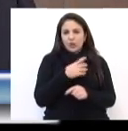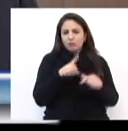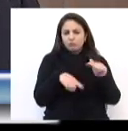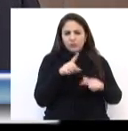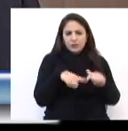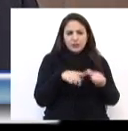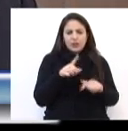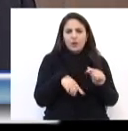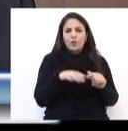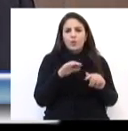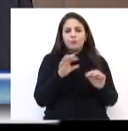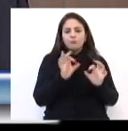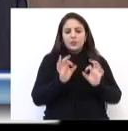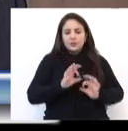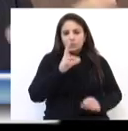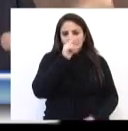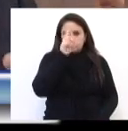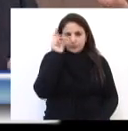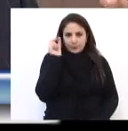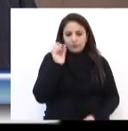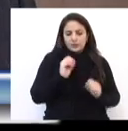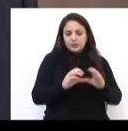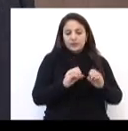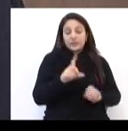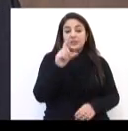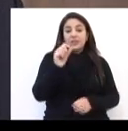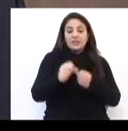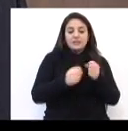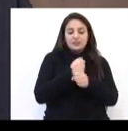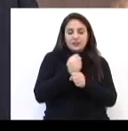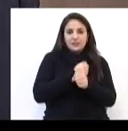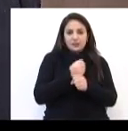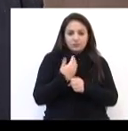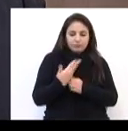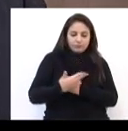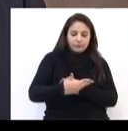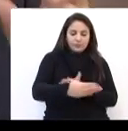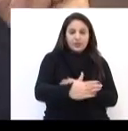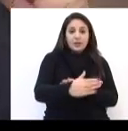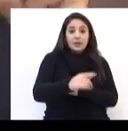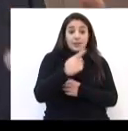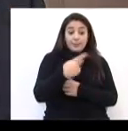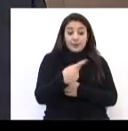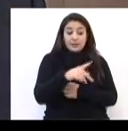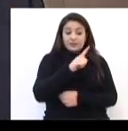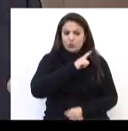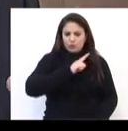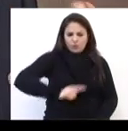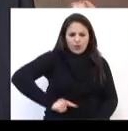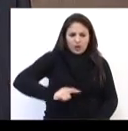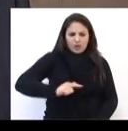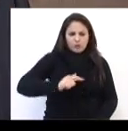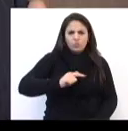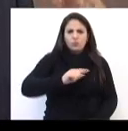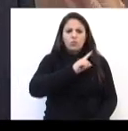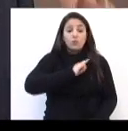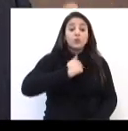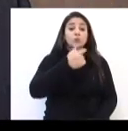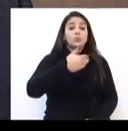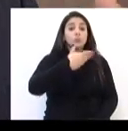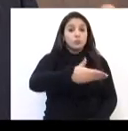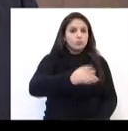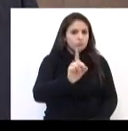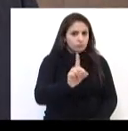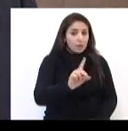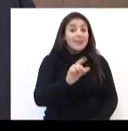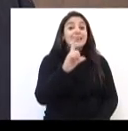Plano Municipal de Ensino, que é para 10 anos, não é para esse governo e nem só para o próximo, é para 10 anos. Ele prevê a